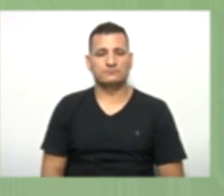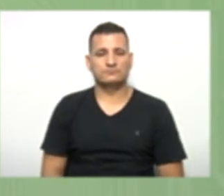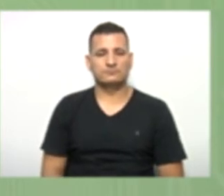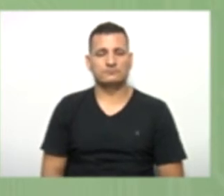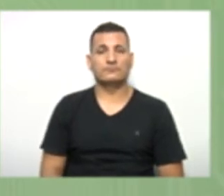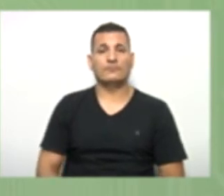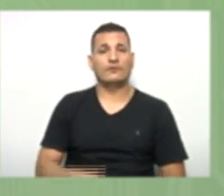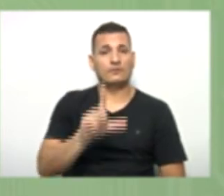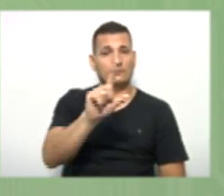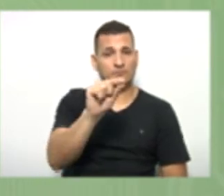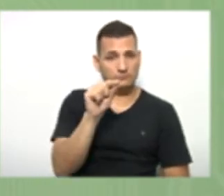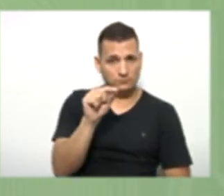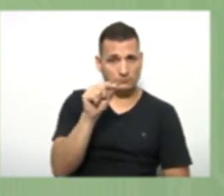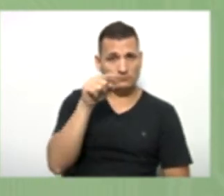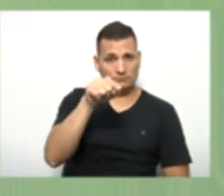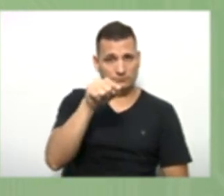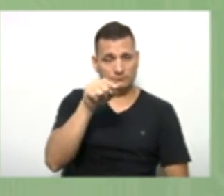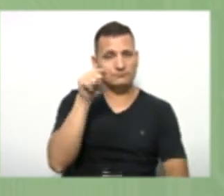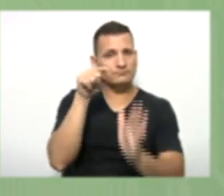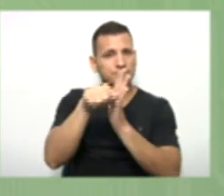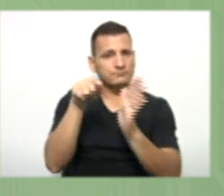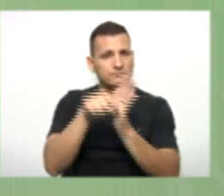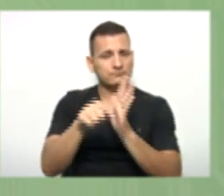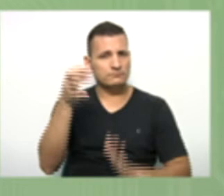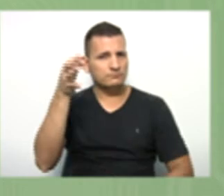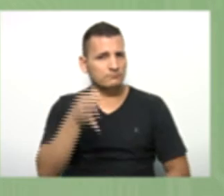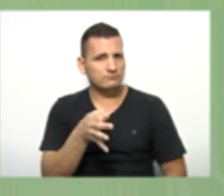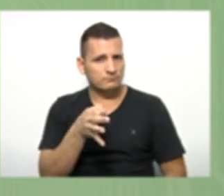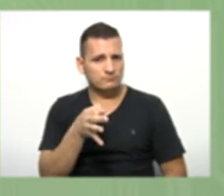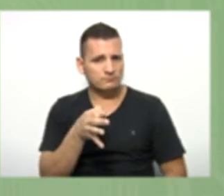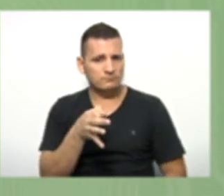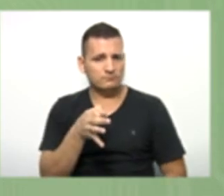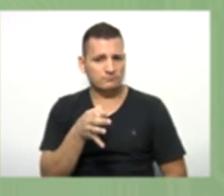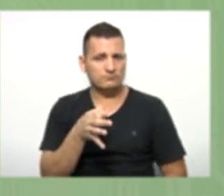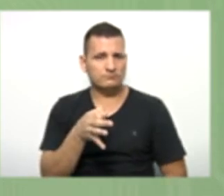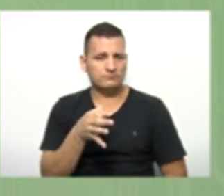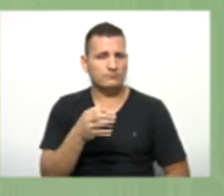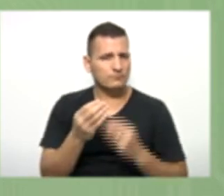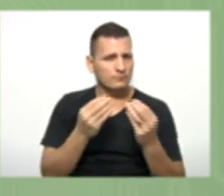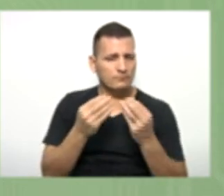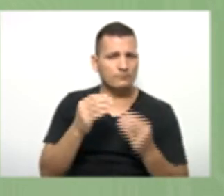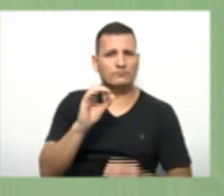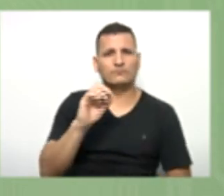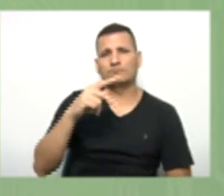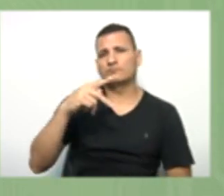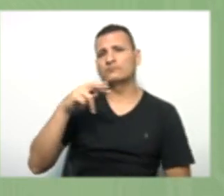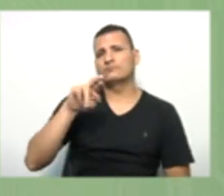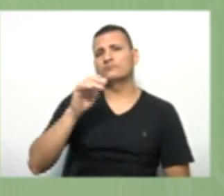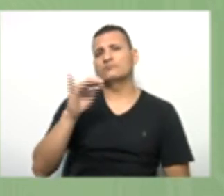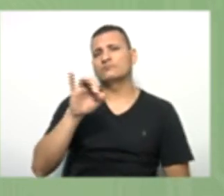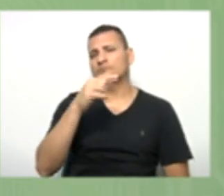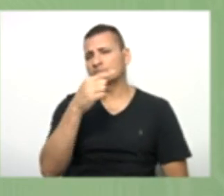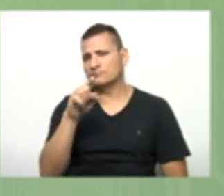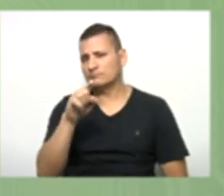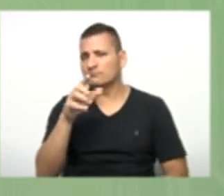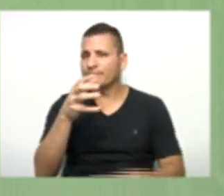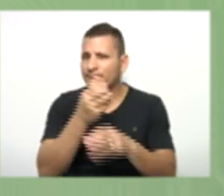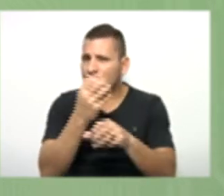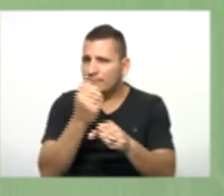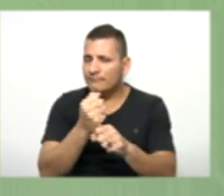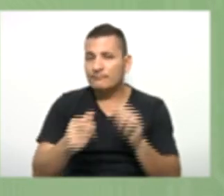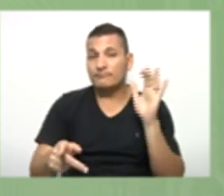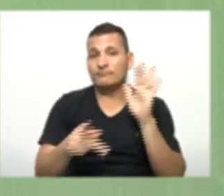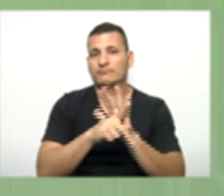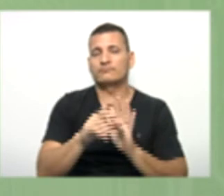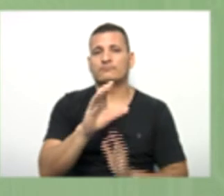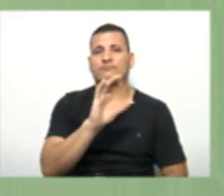Assinale as alternativas corretas acerca das operações contábeis próprias das cooperativas. Letra